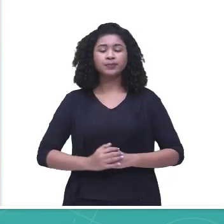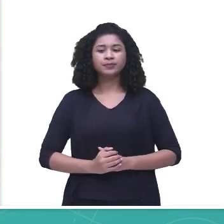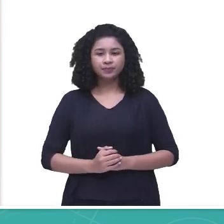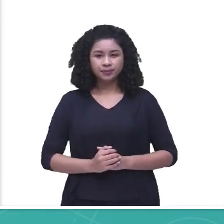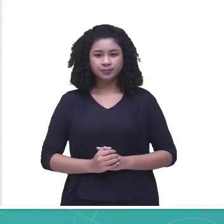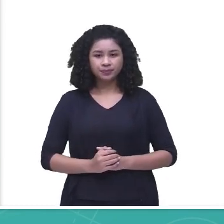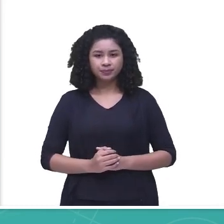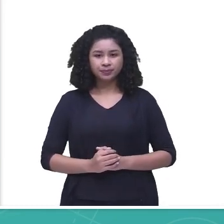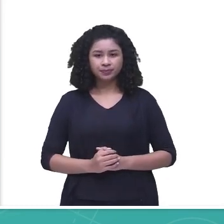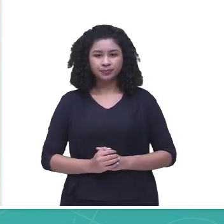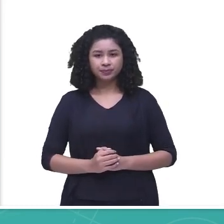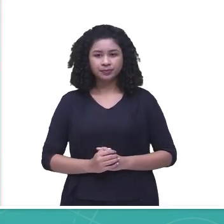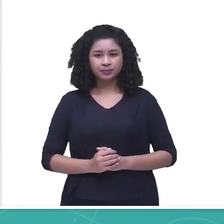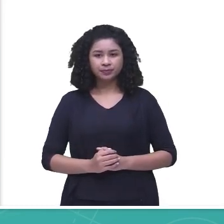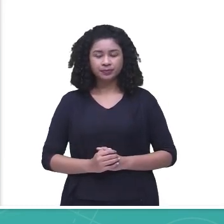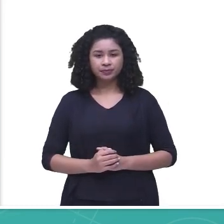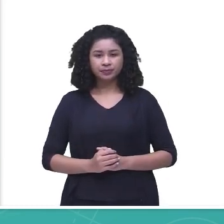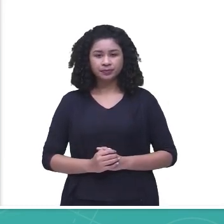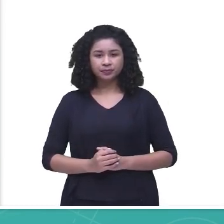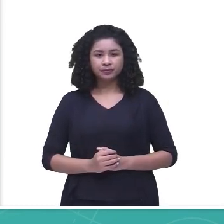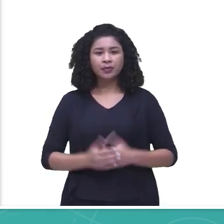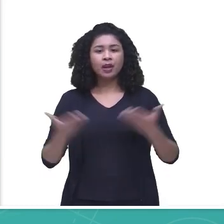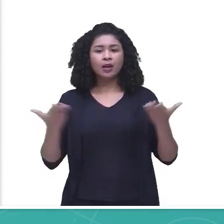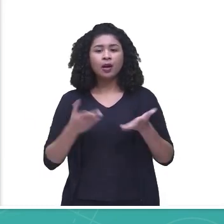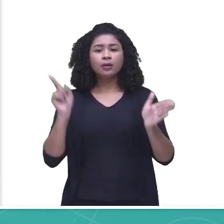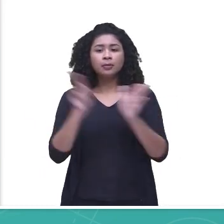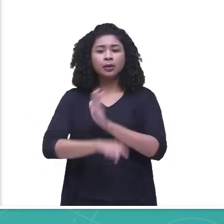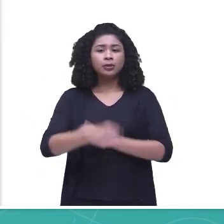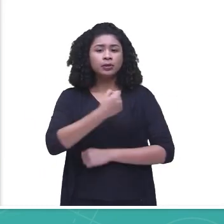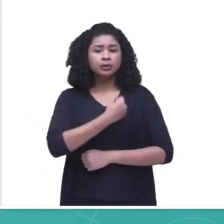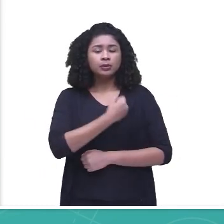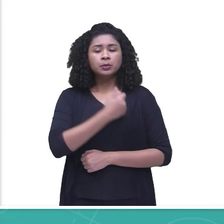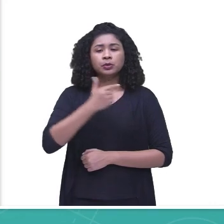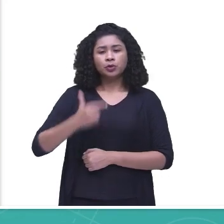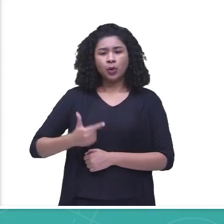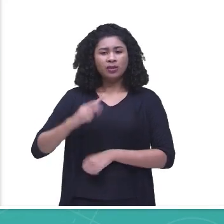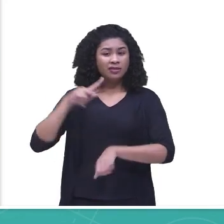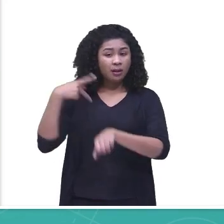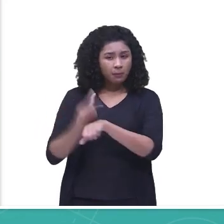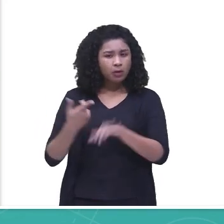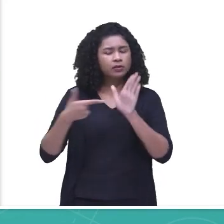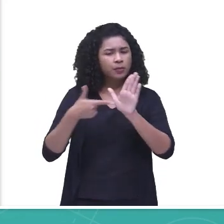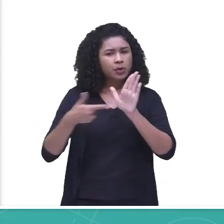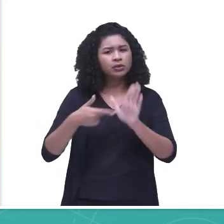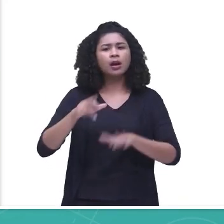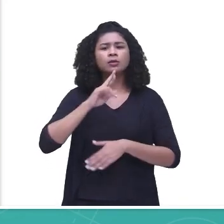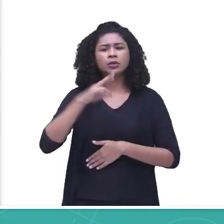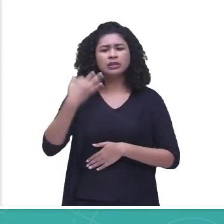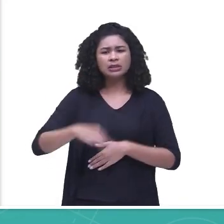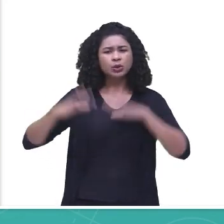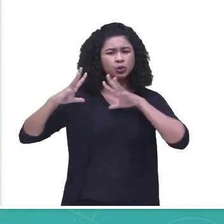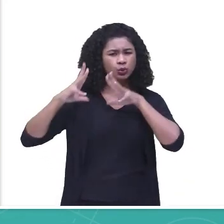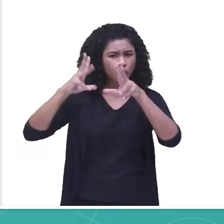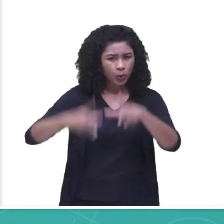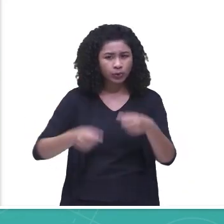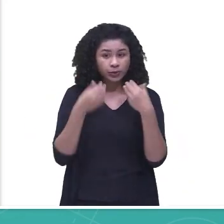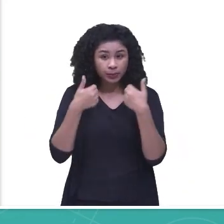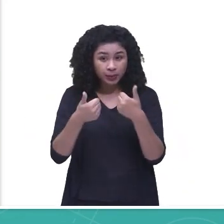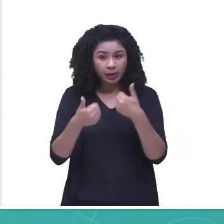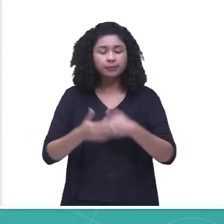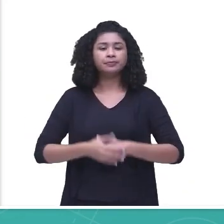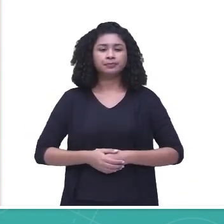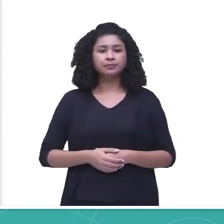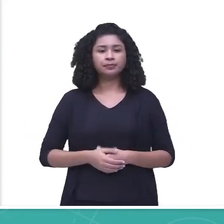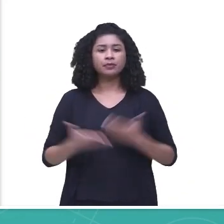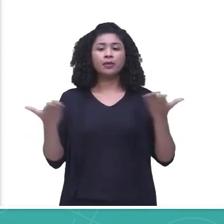Vamos agora para a pergunta número 2. Depois a gente mostra todas as respostas aí. Né? Mostramos aí a letra C.